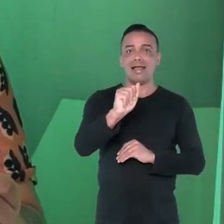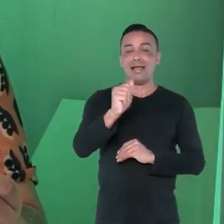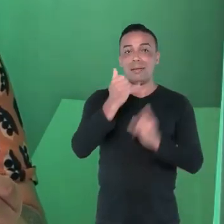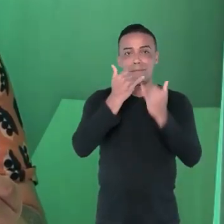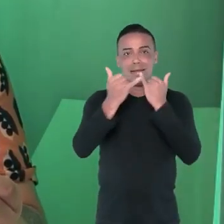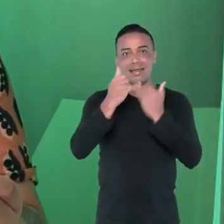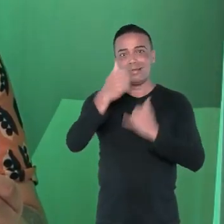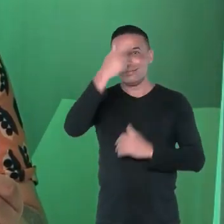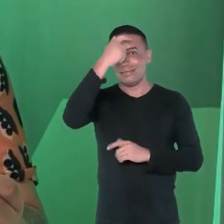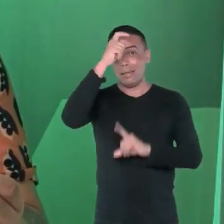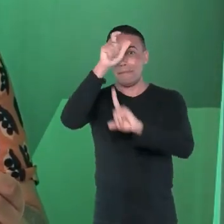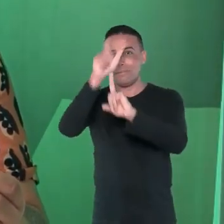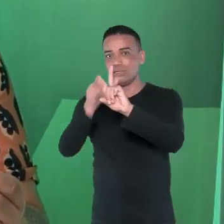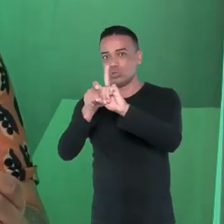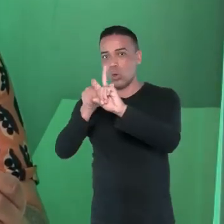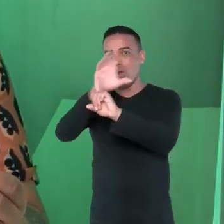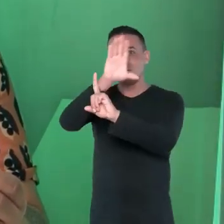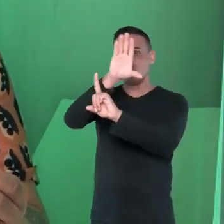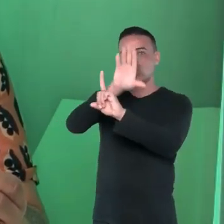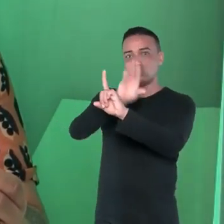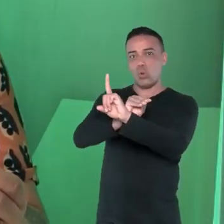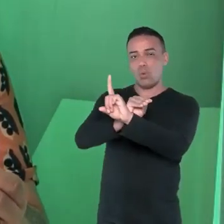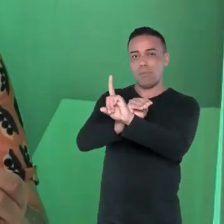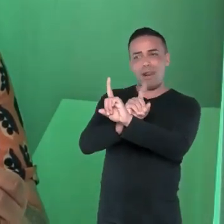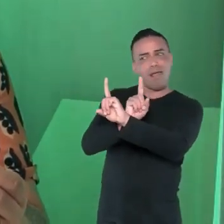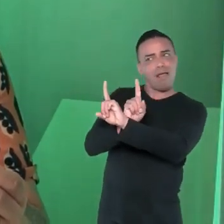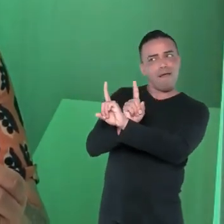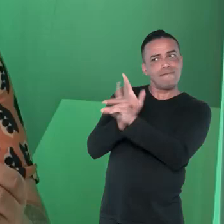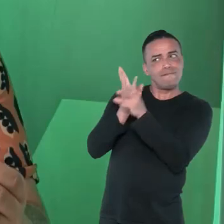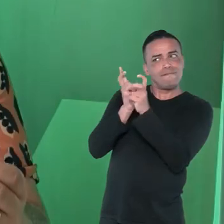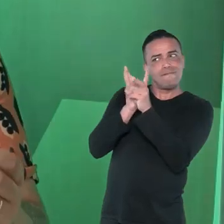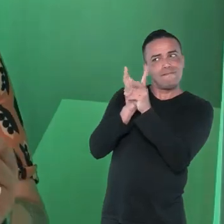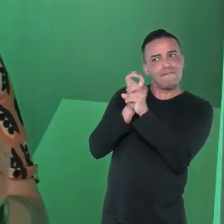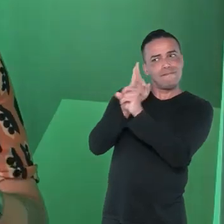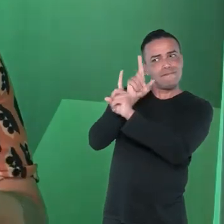tivesse uma pessoa ali à sombra ouvindo